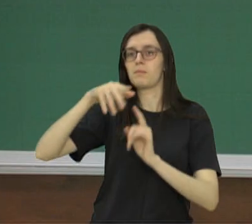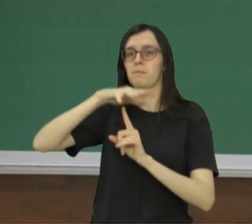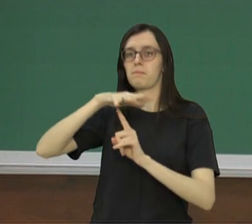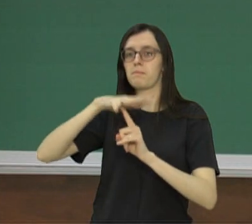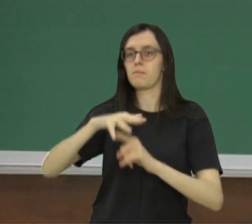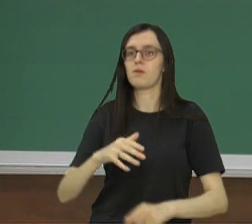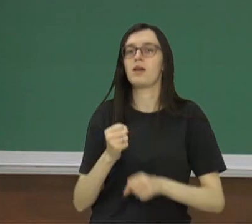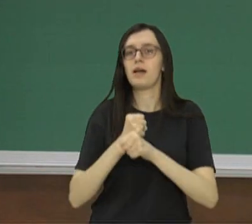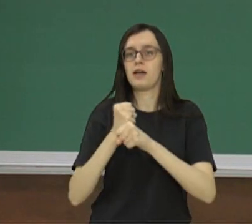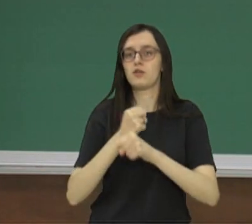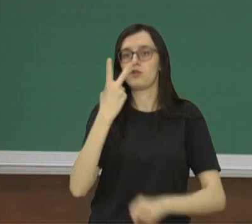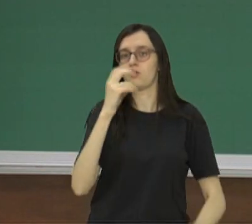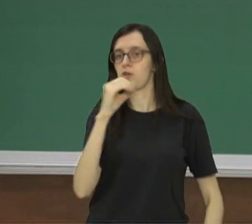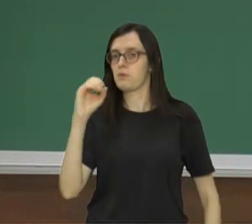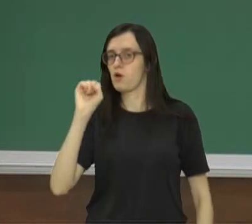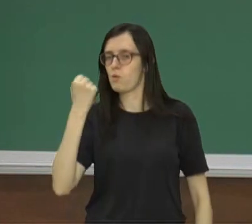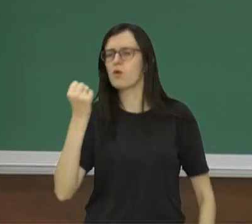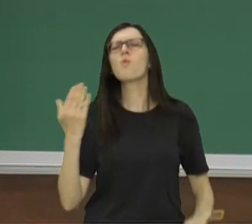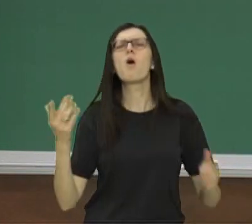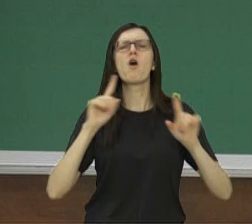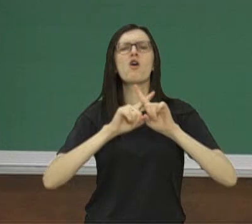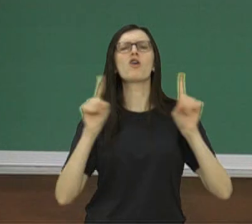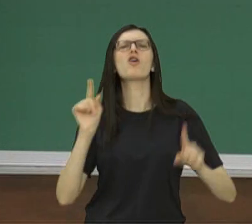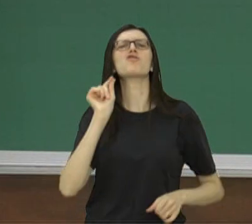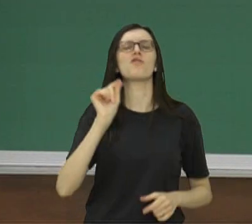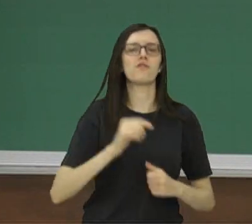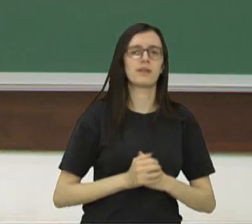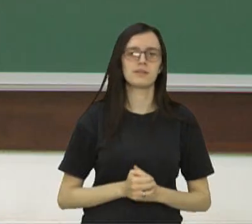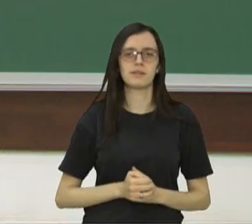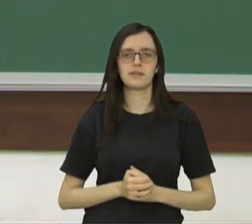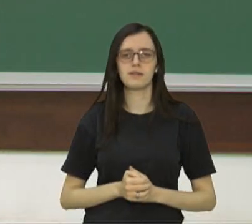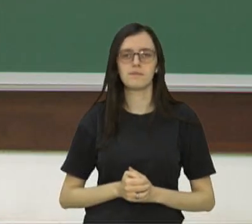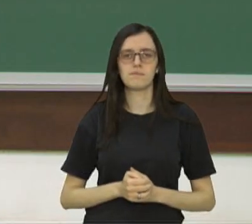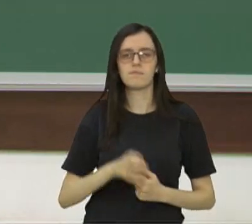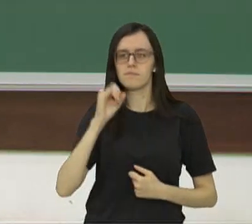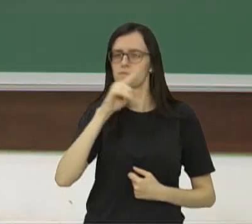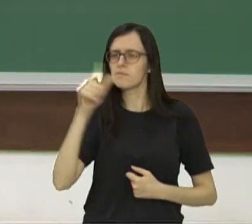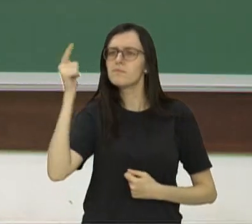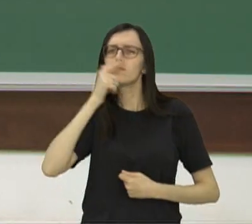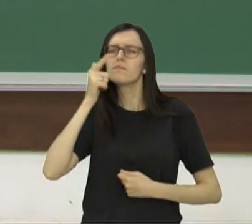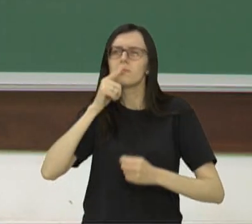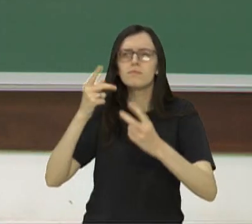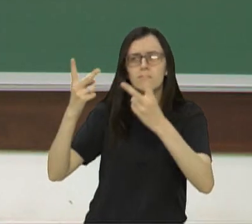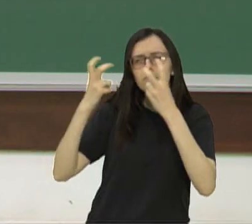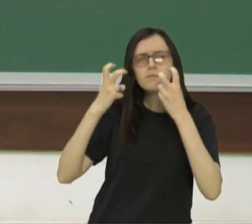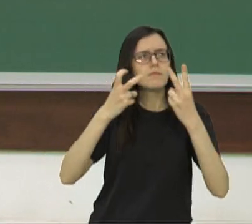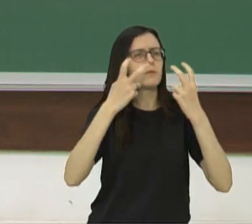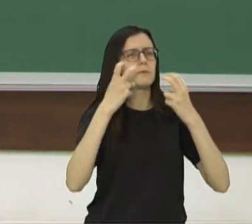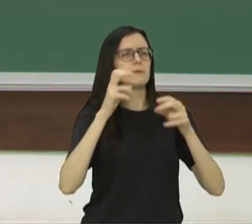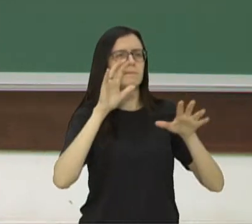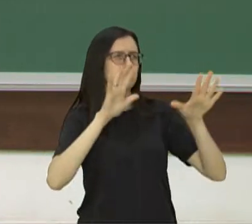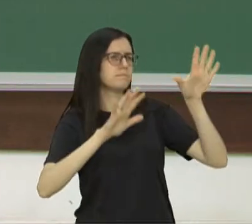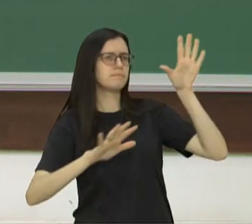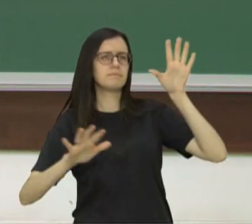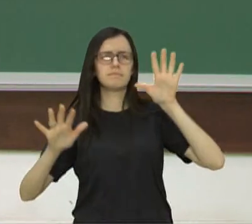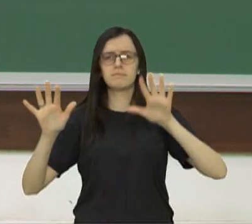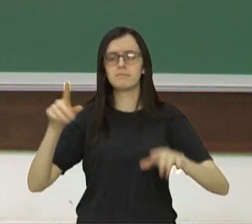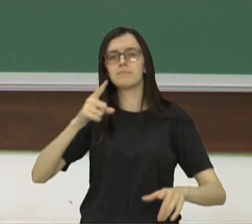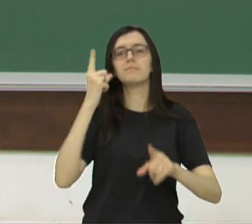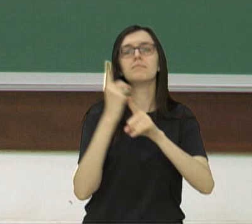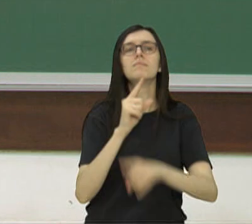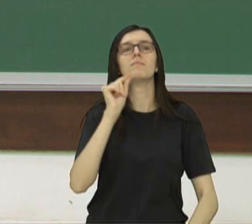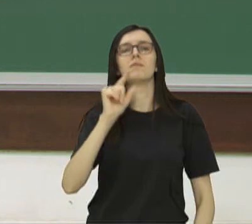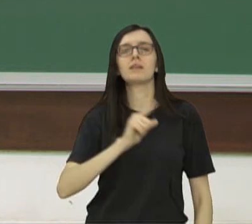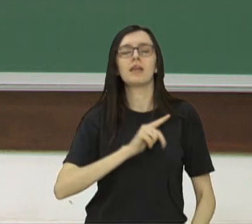ó, 2008. Então, qual que é a diferença? Se vocês conseguiram observar e visualizar bem o mapa, vocês vão ver que tem